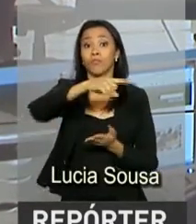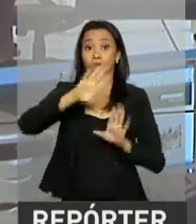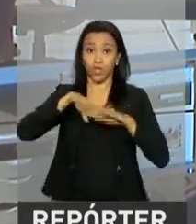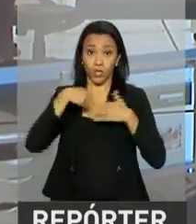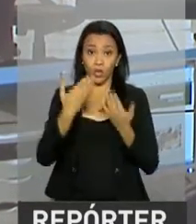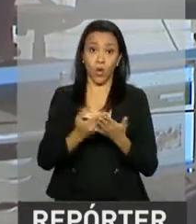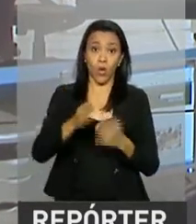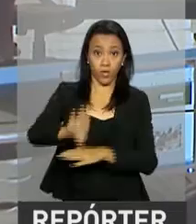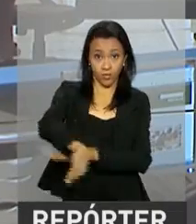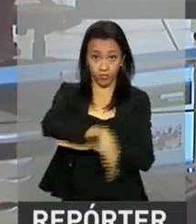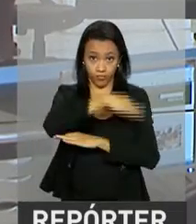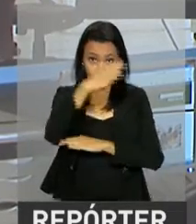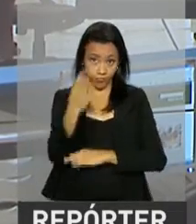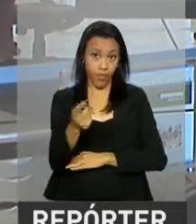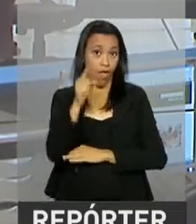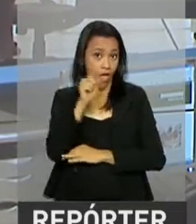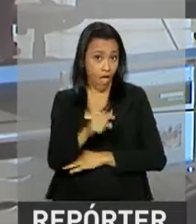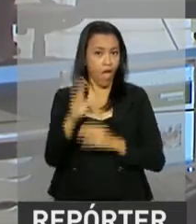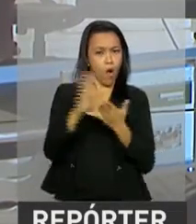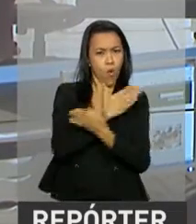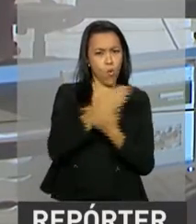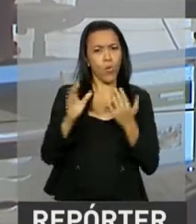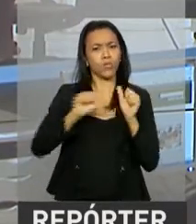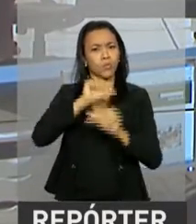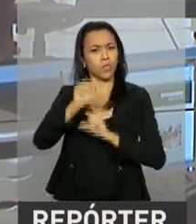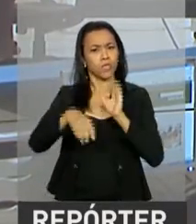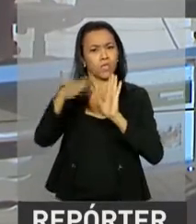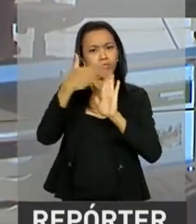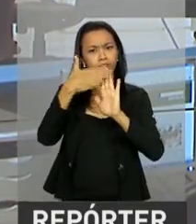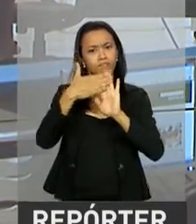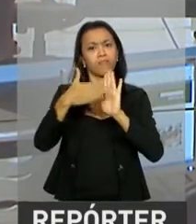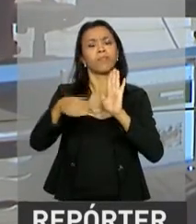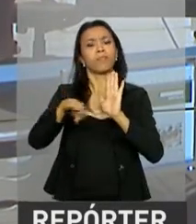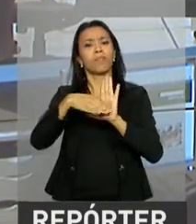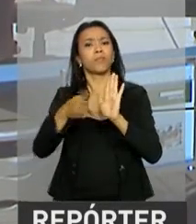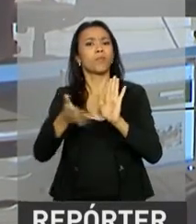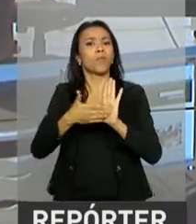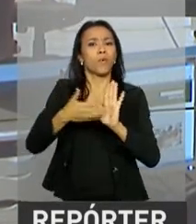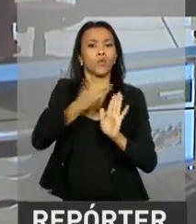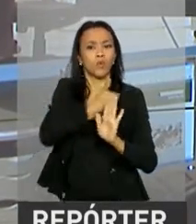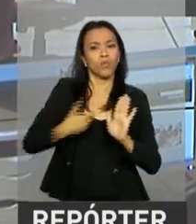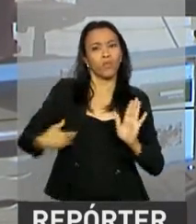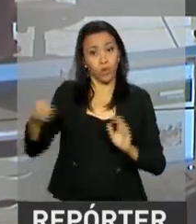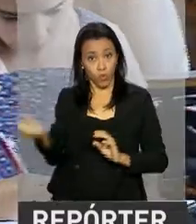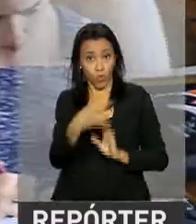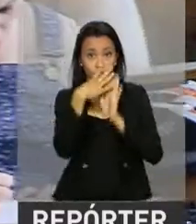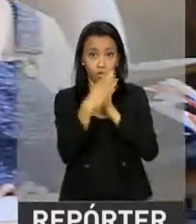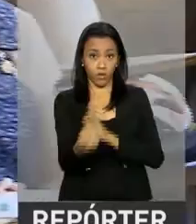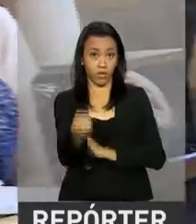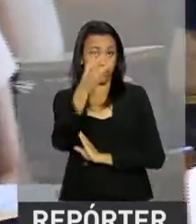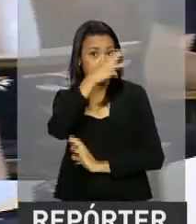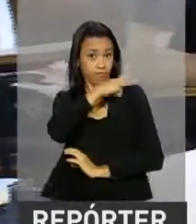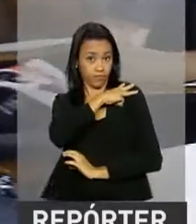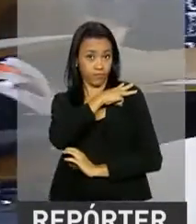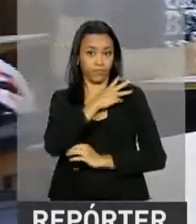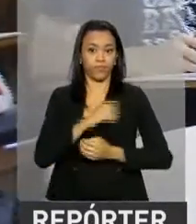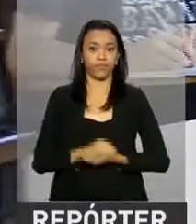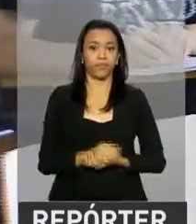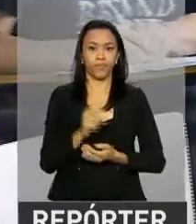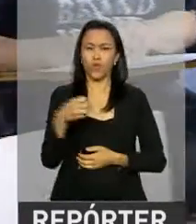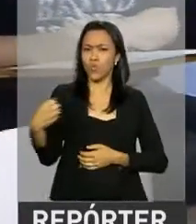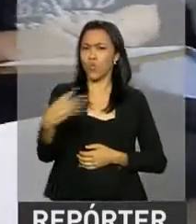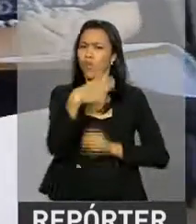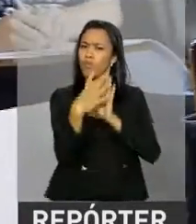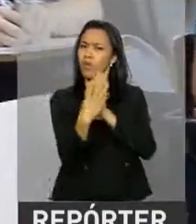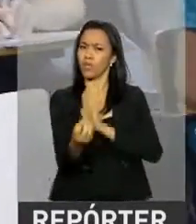tempo integral. Estas são algumas das mudanças anunciadas pelo governo para o novo ensino médio. Um novo